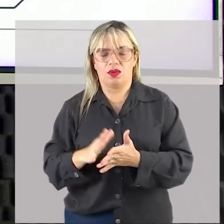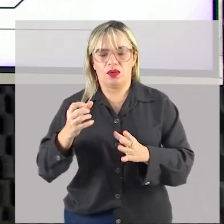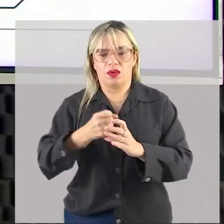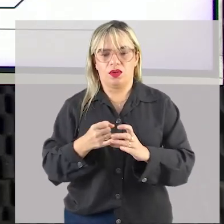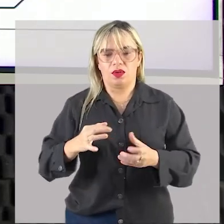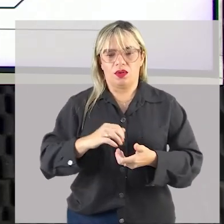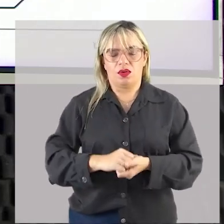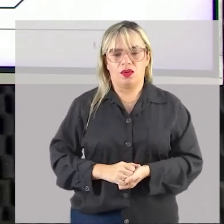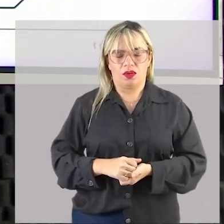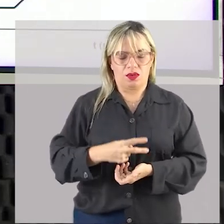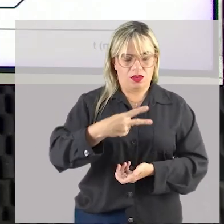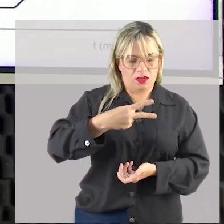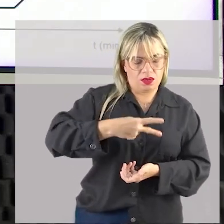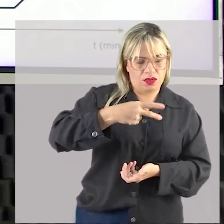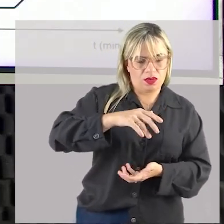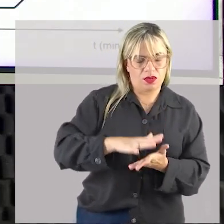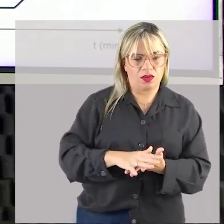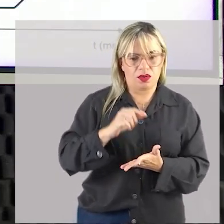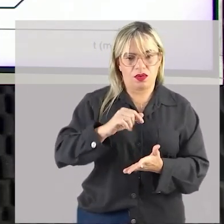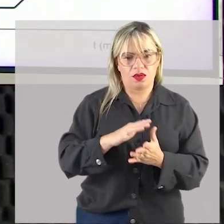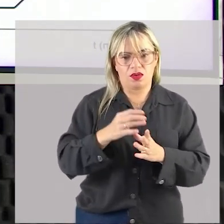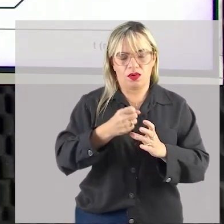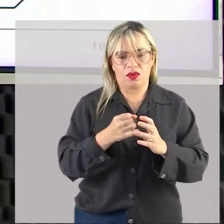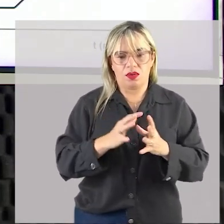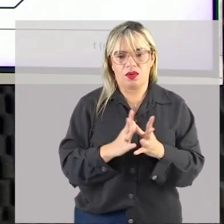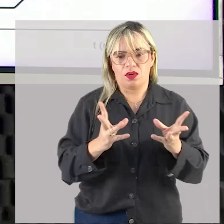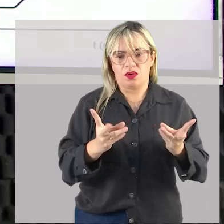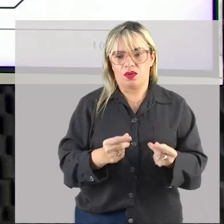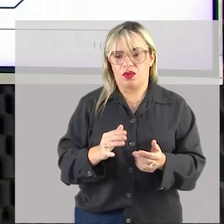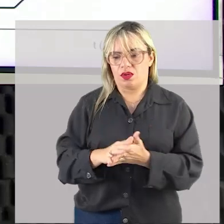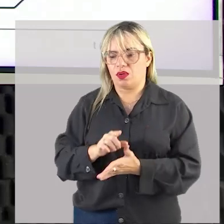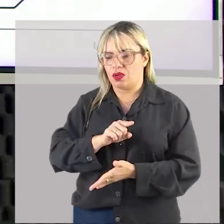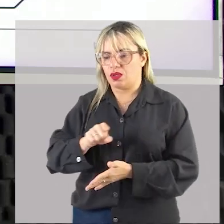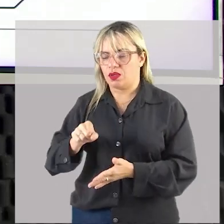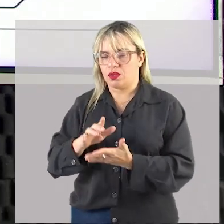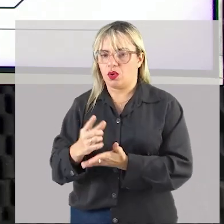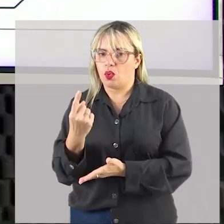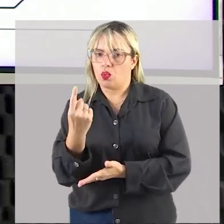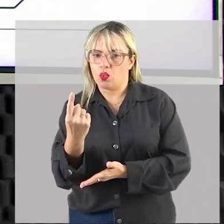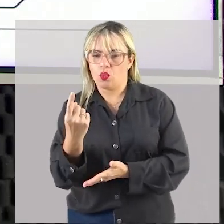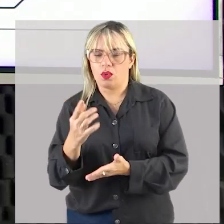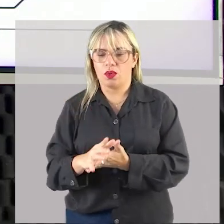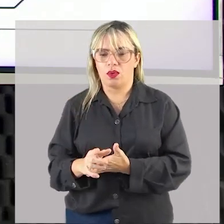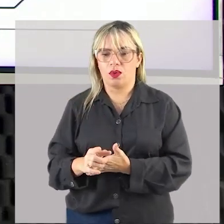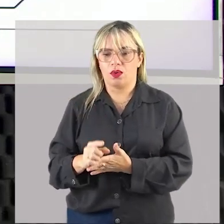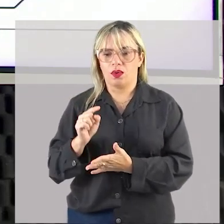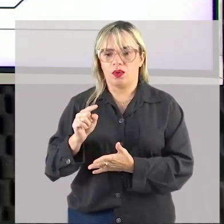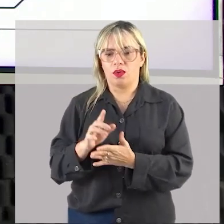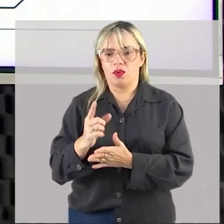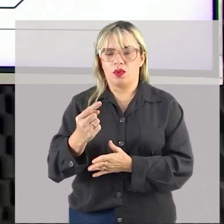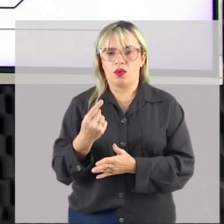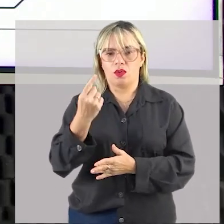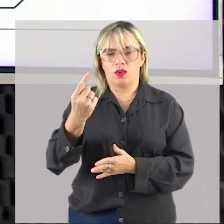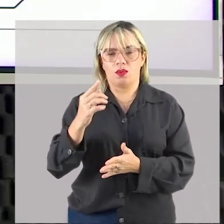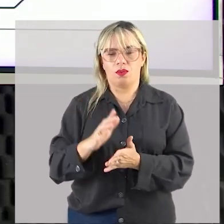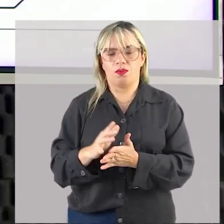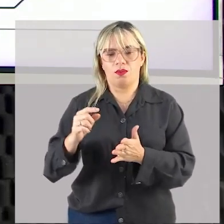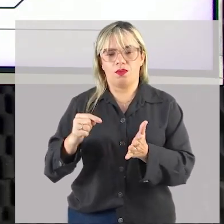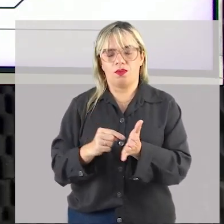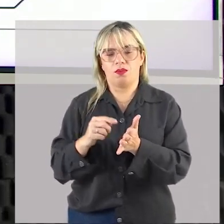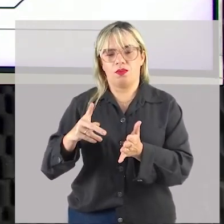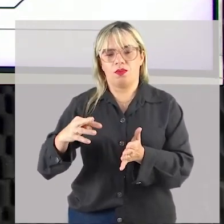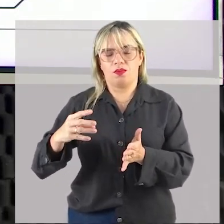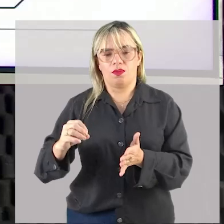2 pontos. Característica de substância. Aqui eu tenho um ponto. Aqui eu tenho um ponto.